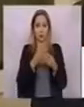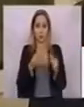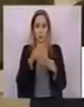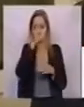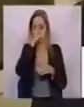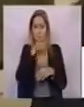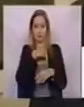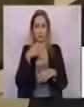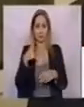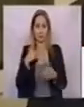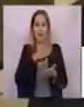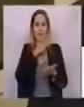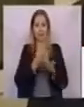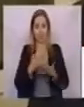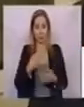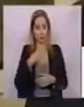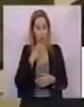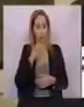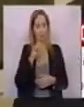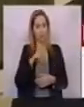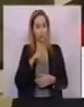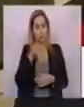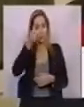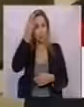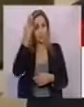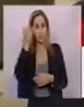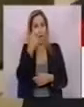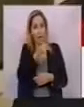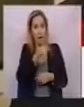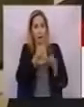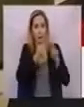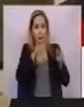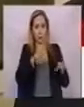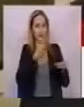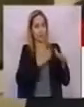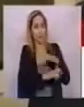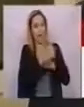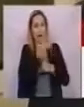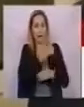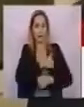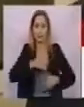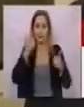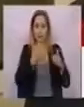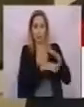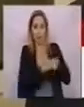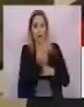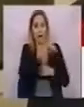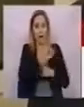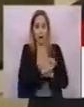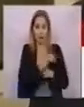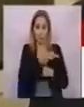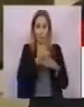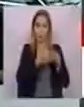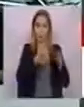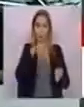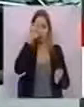que do nosso ponto de vista, e volto a insistir nisto, esqueceu-se que existe a Guarda e que existe um hospital com dificuldades